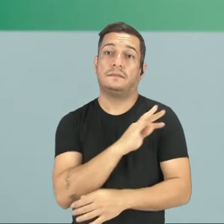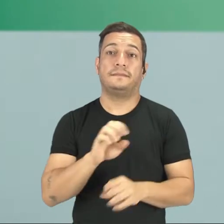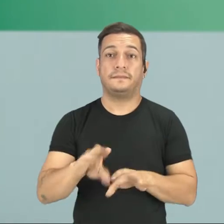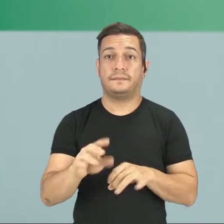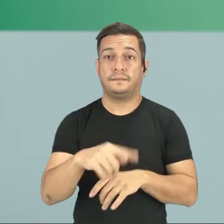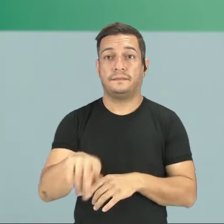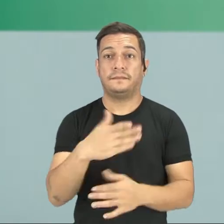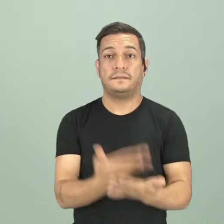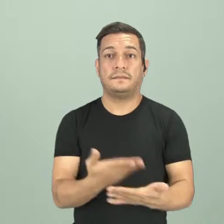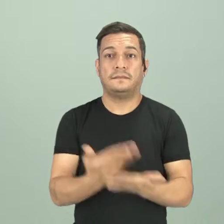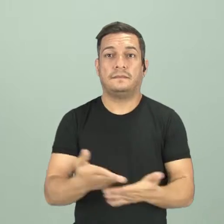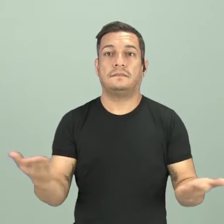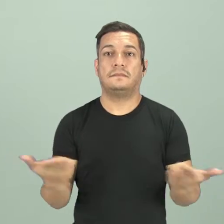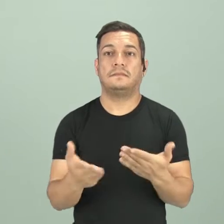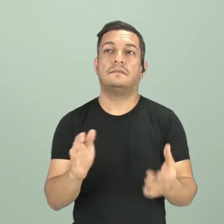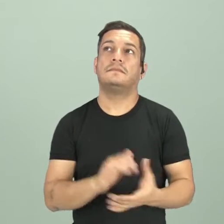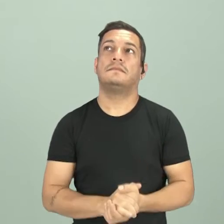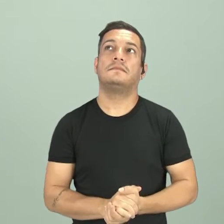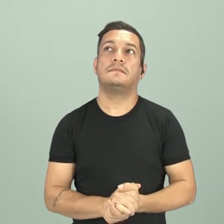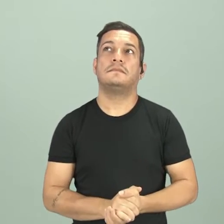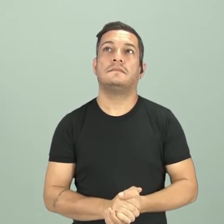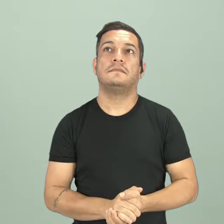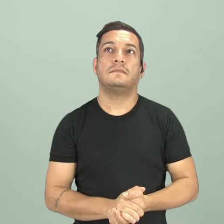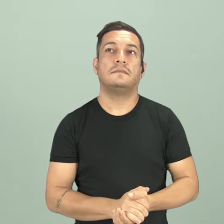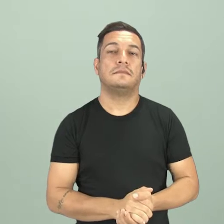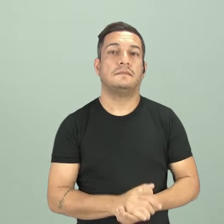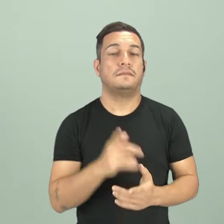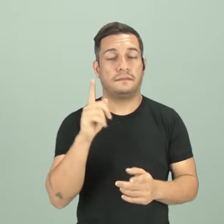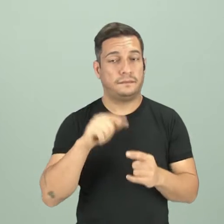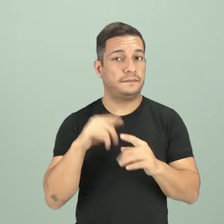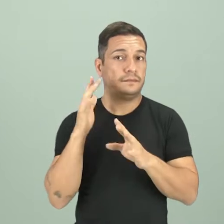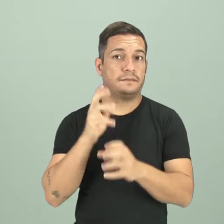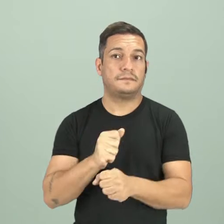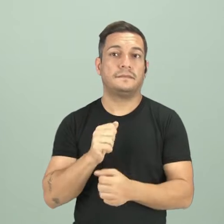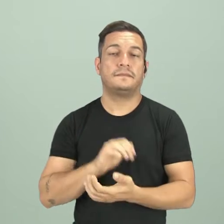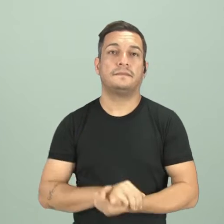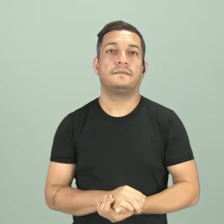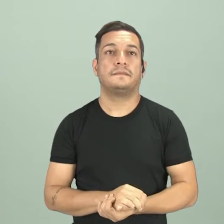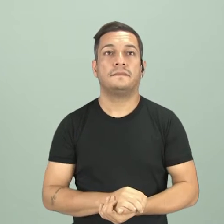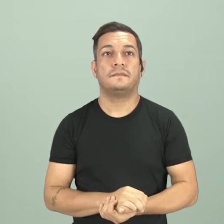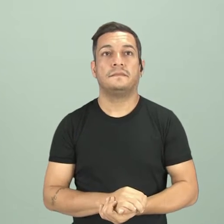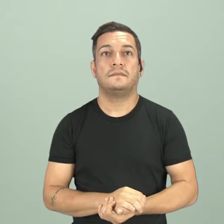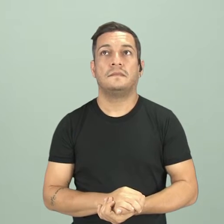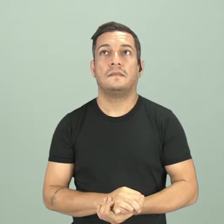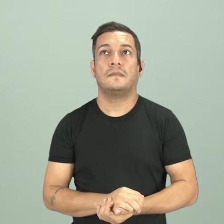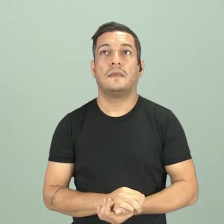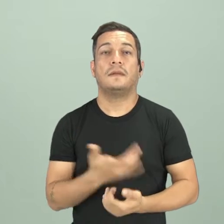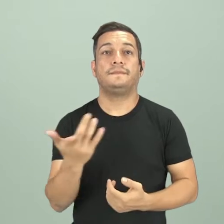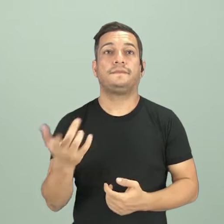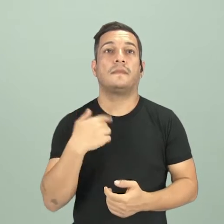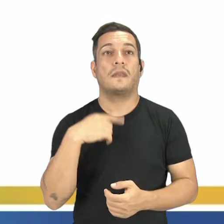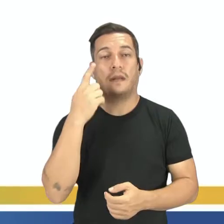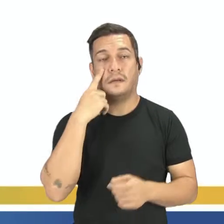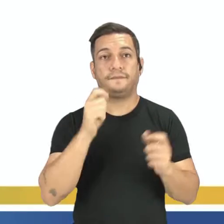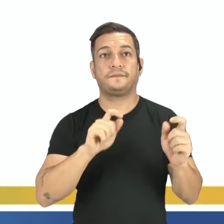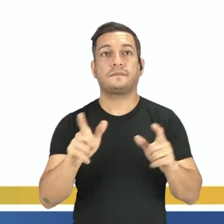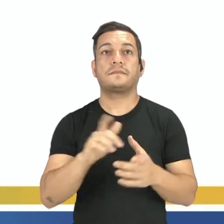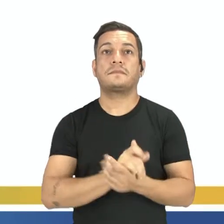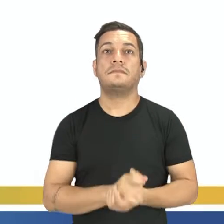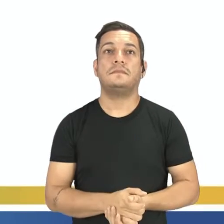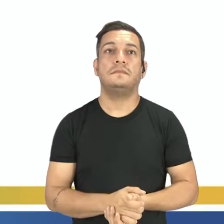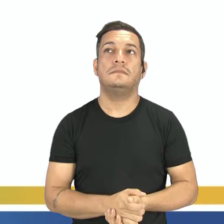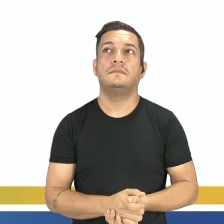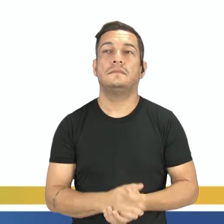hoje. Tudo bem? Certo? Só para a gente retomar um pouquinho desse conceito, tá? Vamos lá para o próximo slide. Então, gente, acompanha comigo aí a leitura,